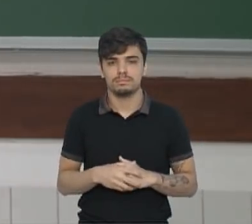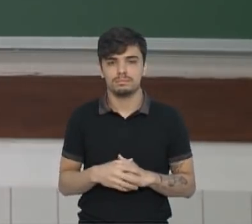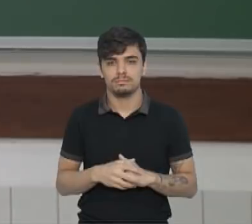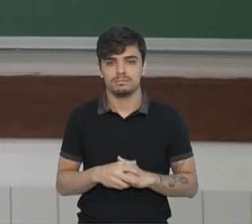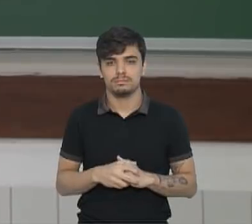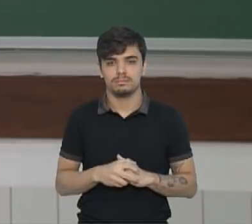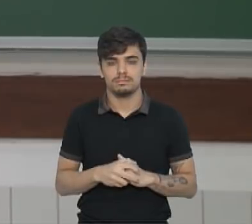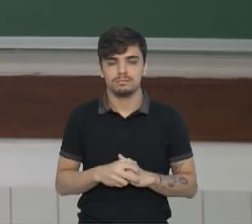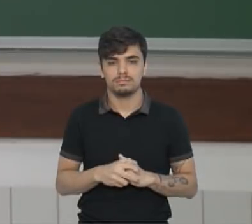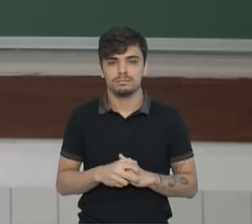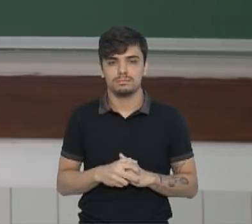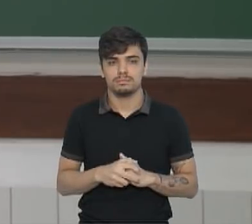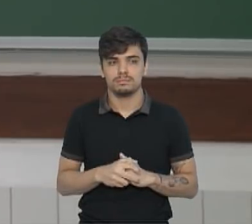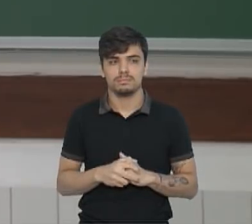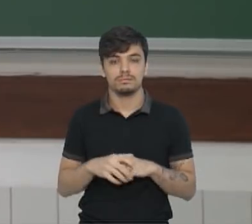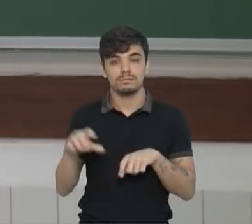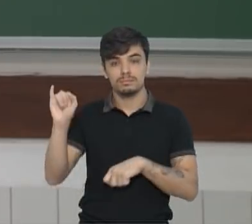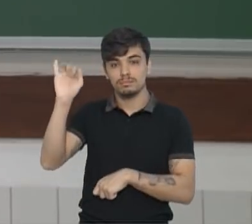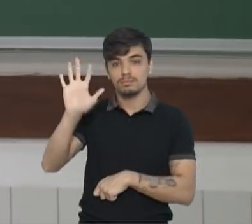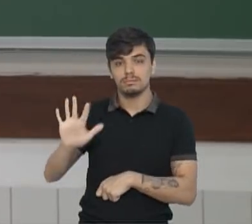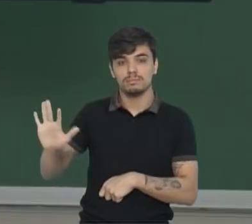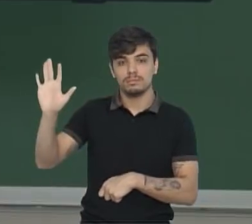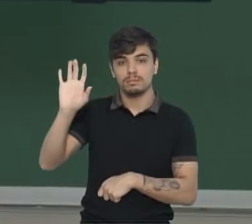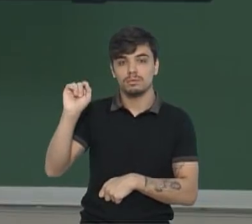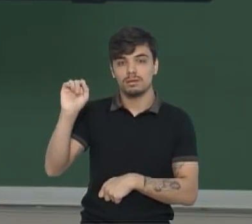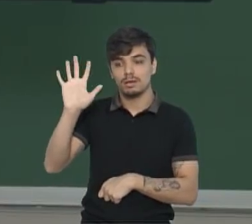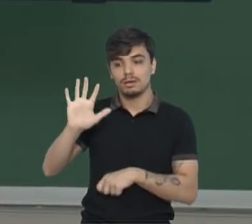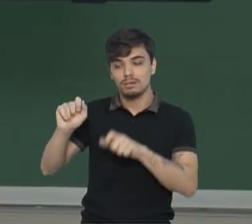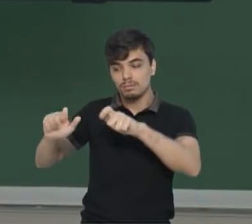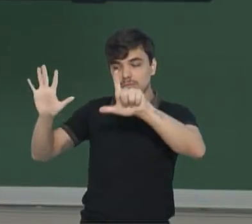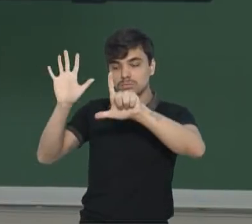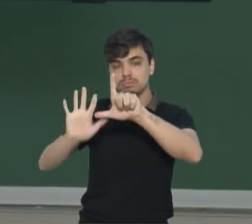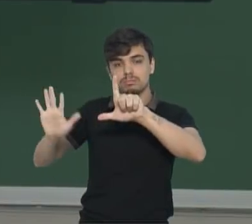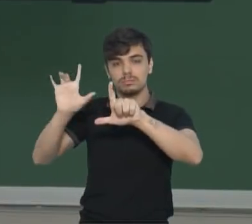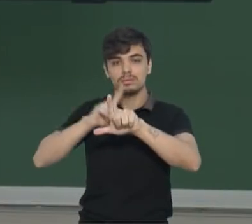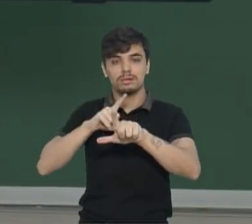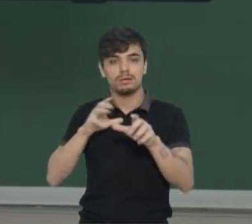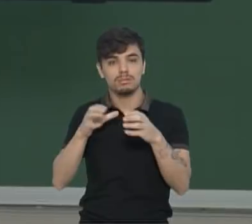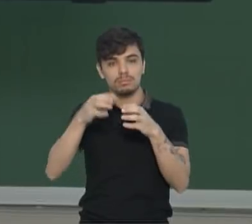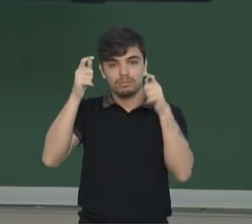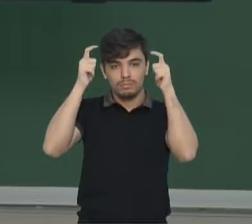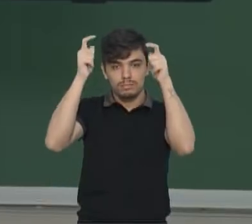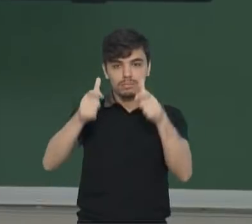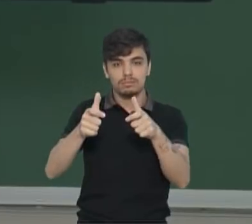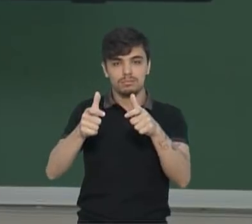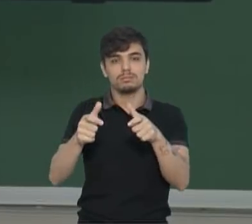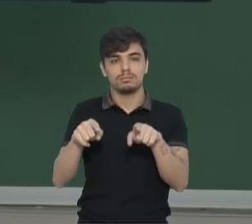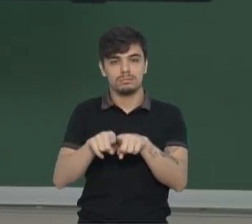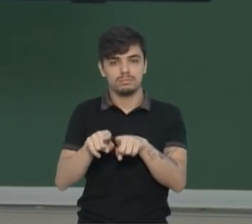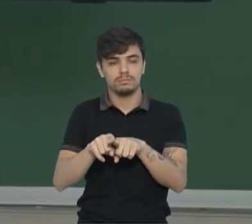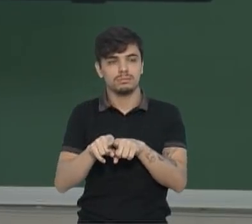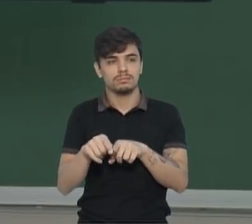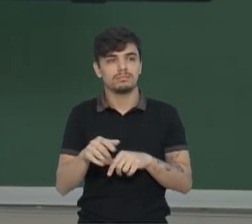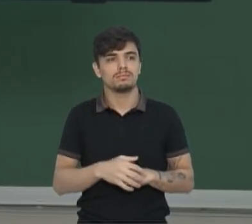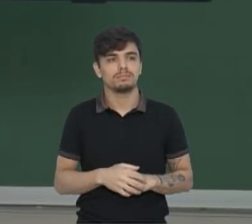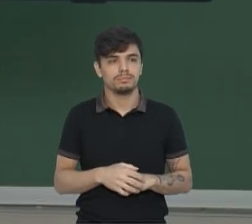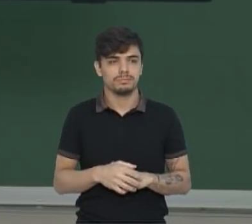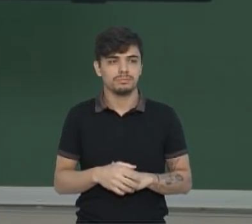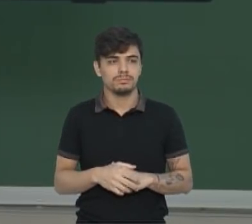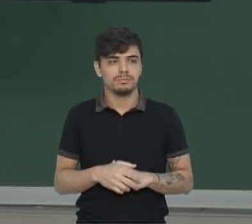suevo, mapa da Península Ibérica, né, onde a gente tem aqui o reino visigótico, a província, né, e aqui o